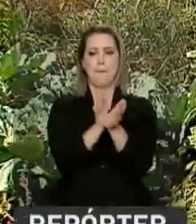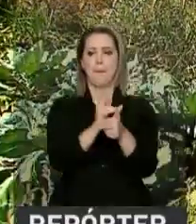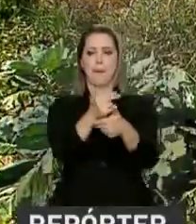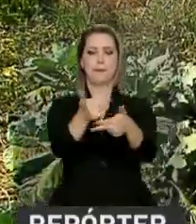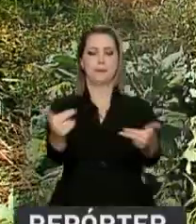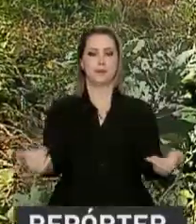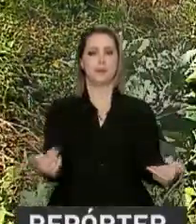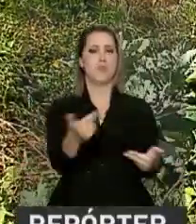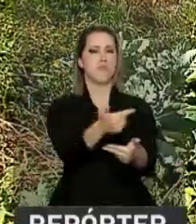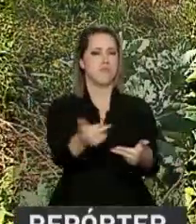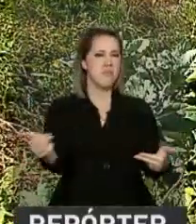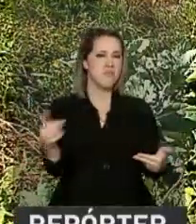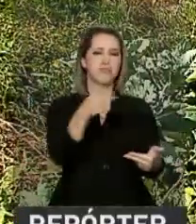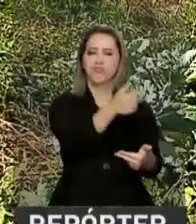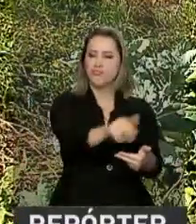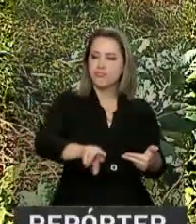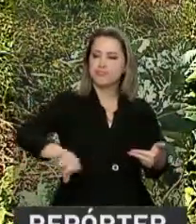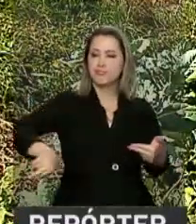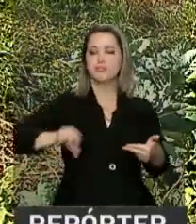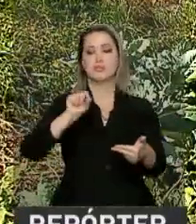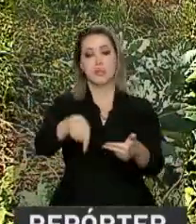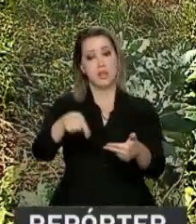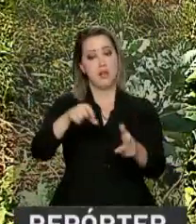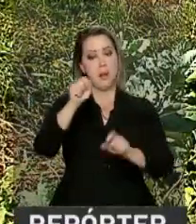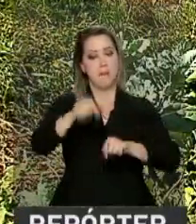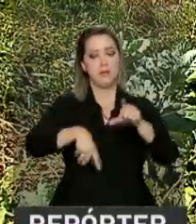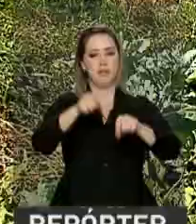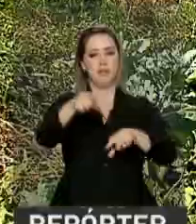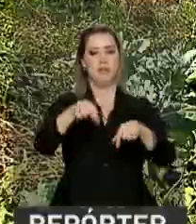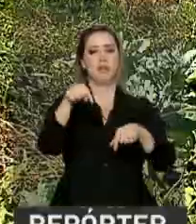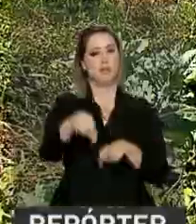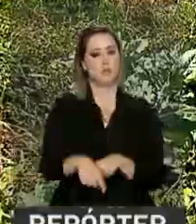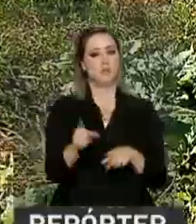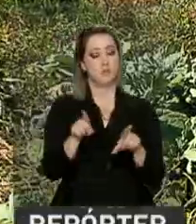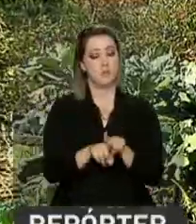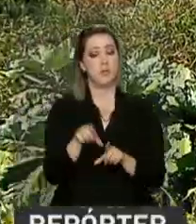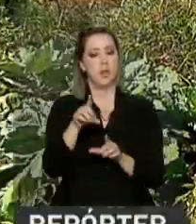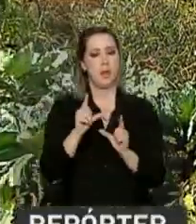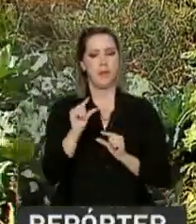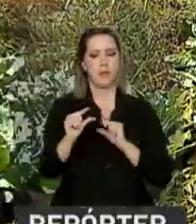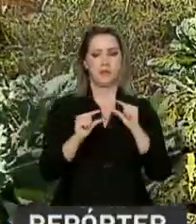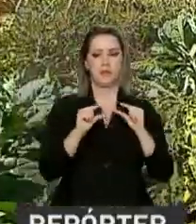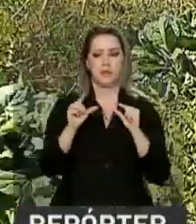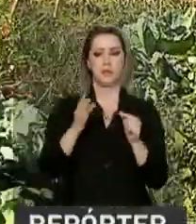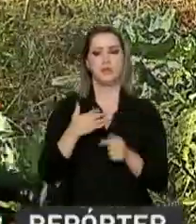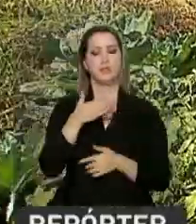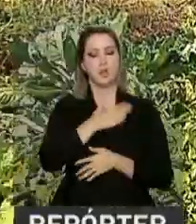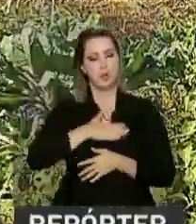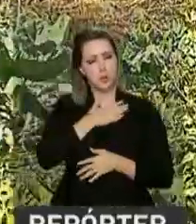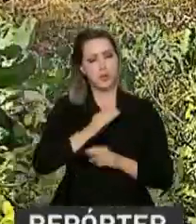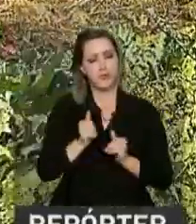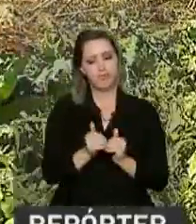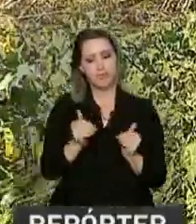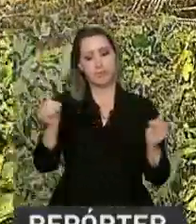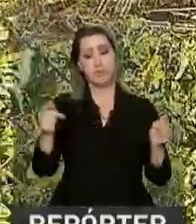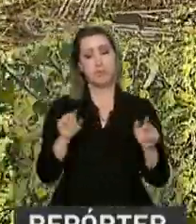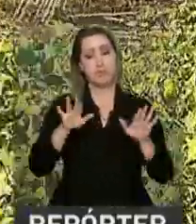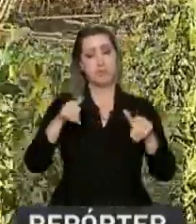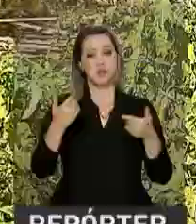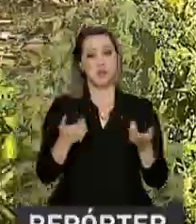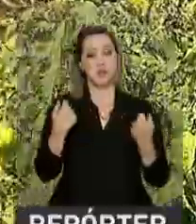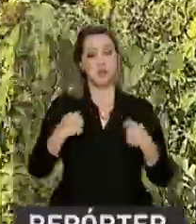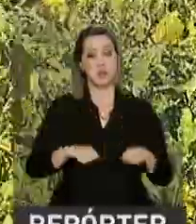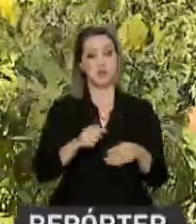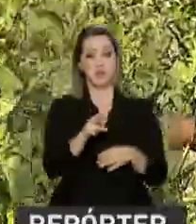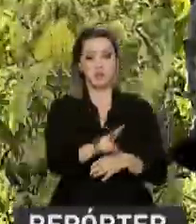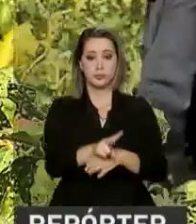cheiro verde e outros produtos que ele cultiva aqui na horta. É uma produção pequena que ele gostaria de aumentar. Para isso, quer ter